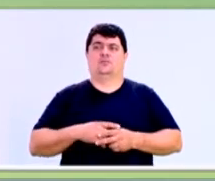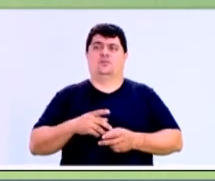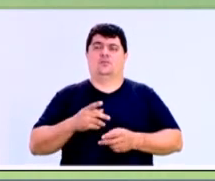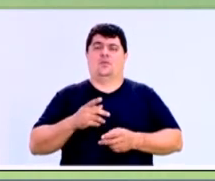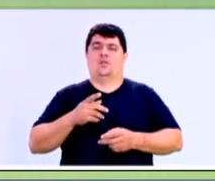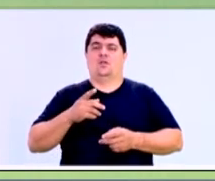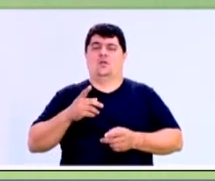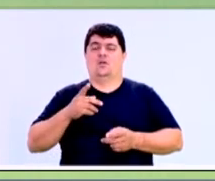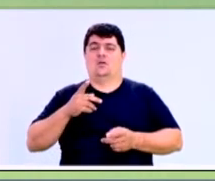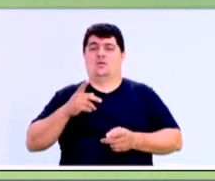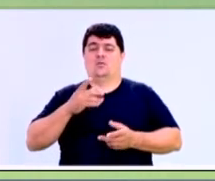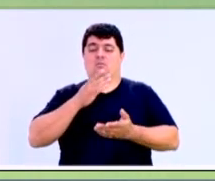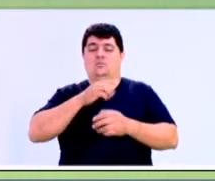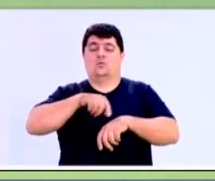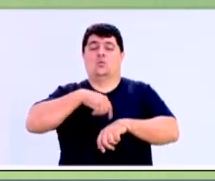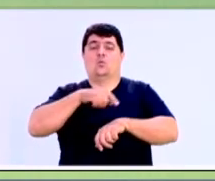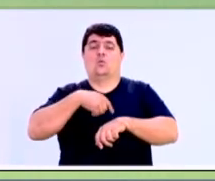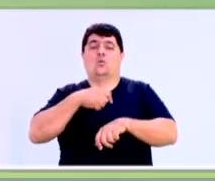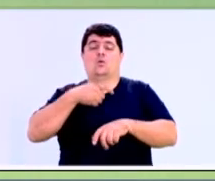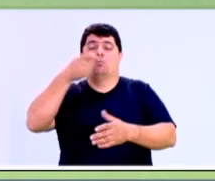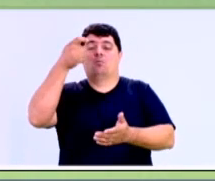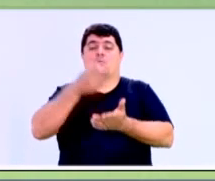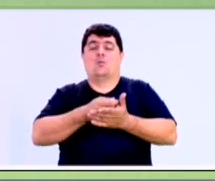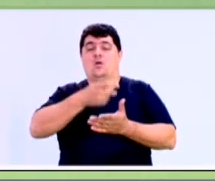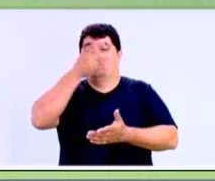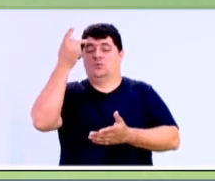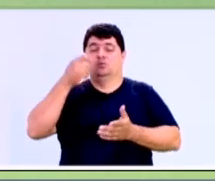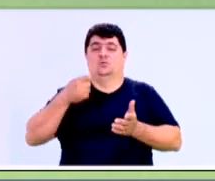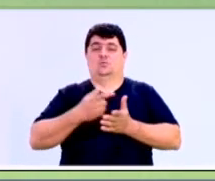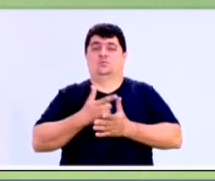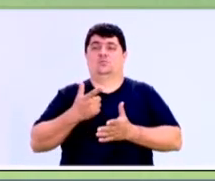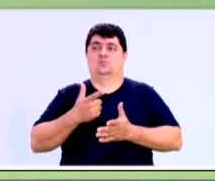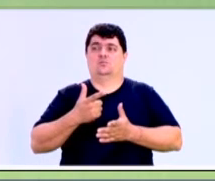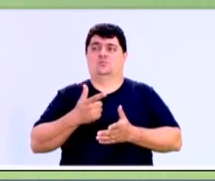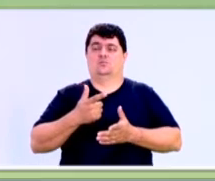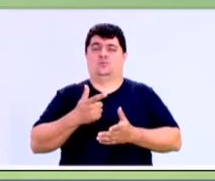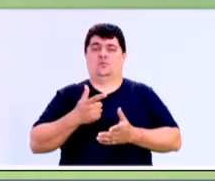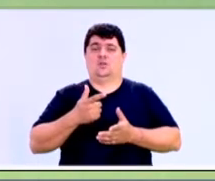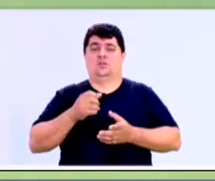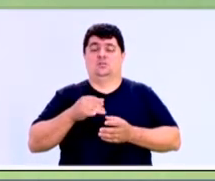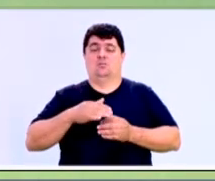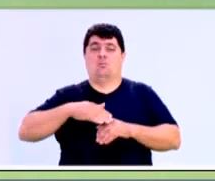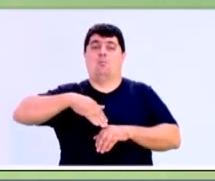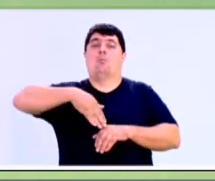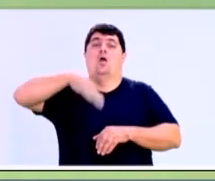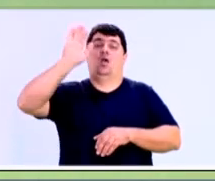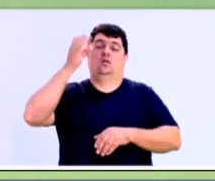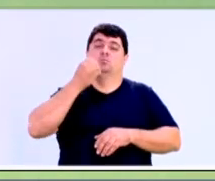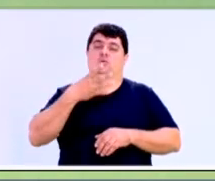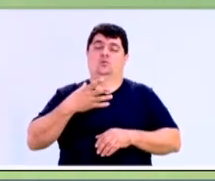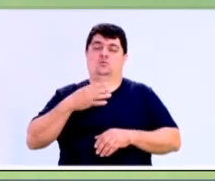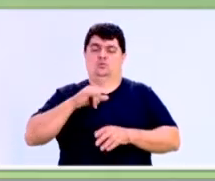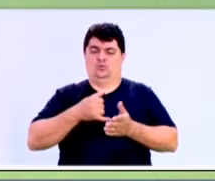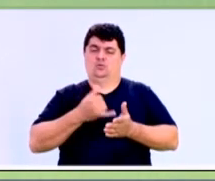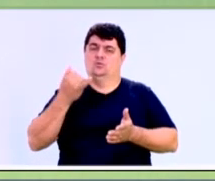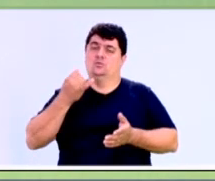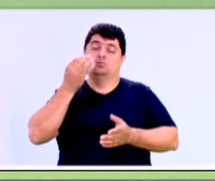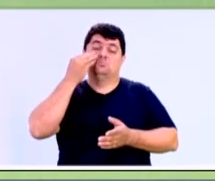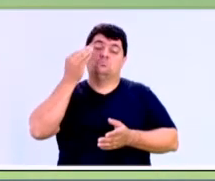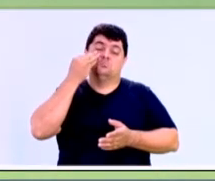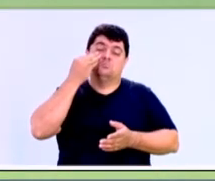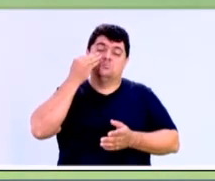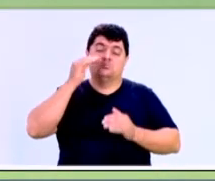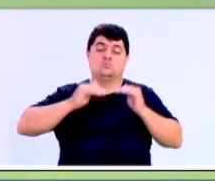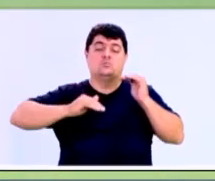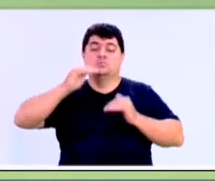Prazo médio de pagamento de fornecedores. Quanto maior, melhor. Professor, tem os juros. Ok, nós temos que observar